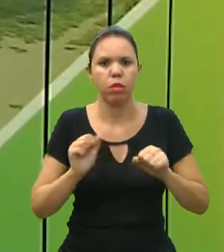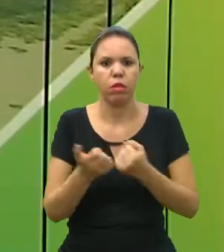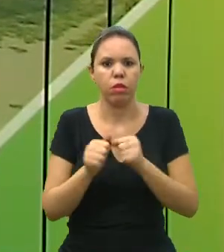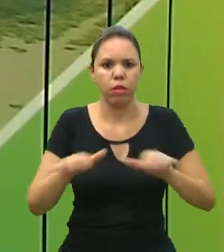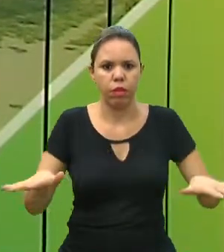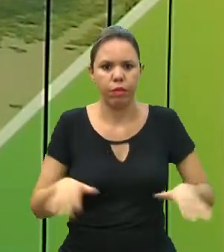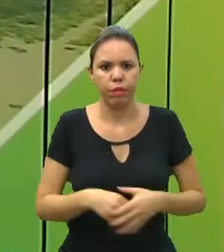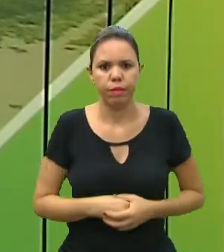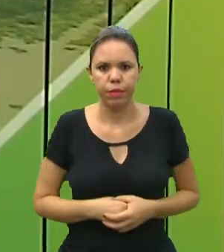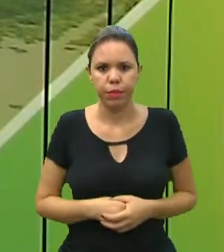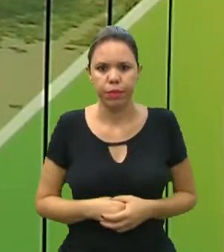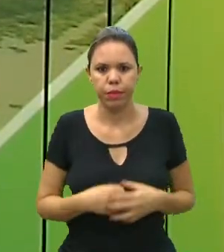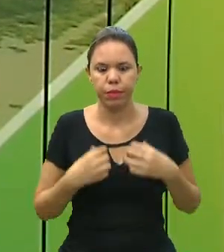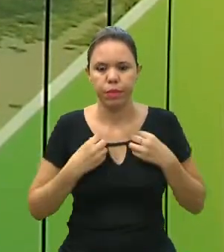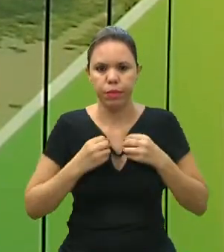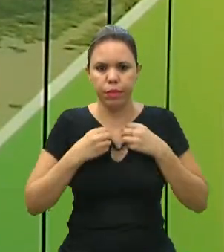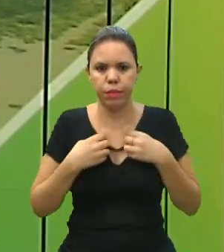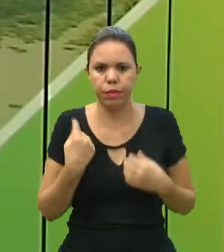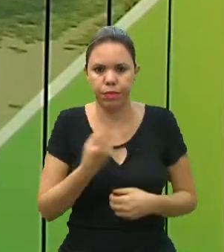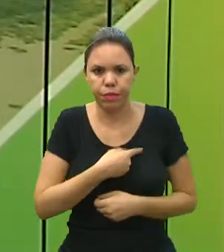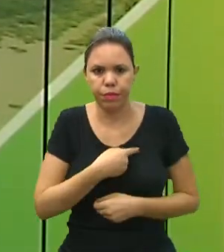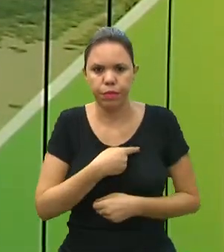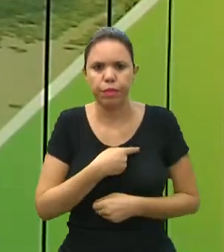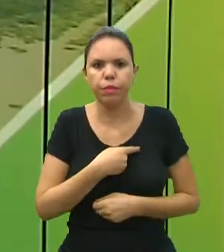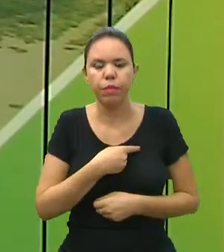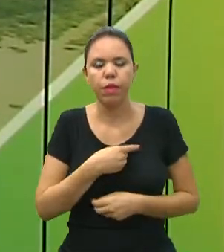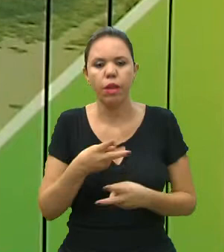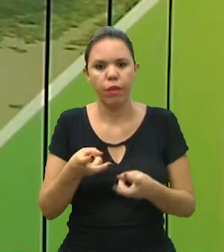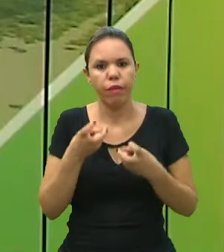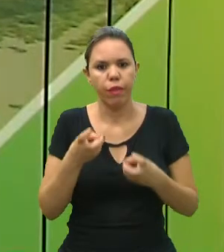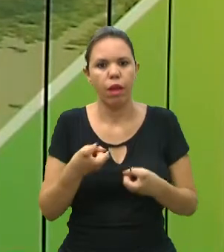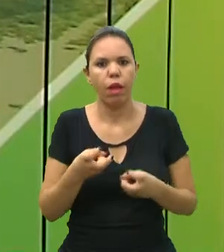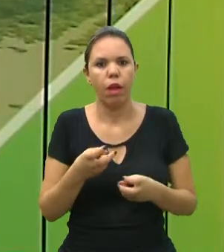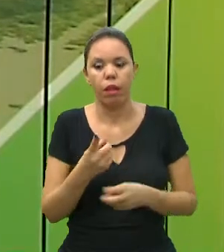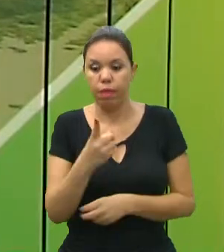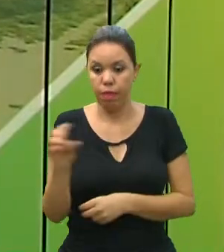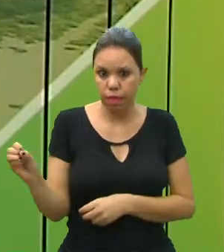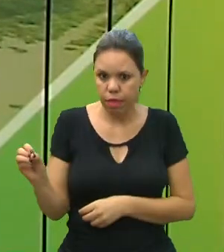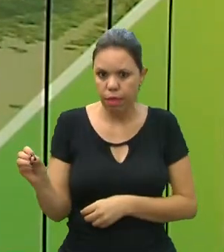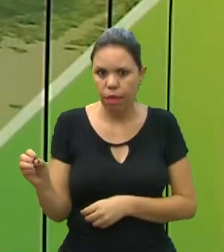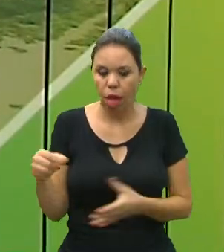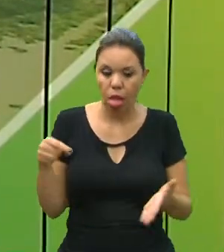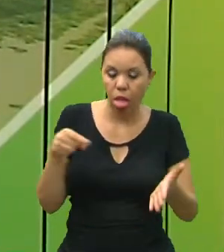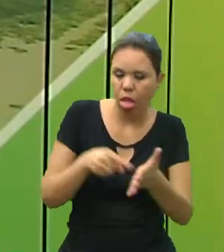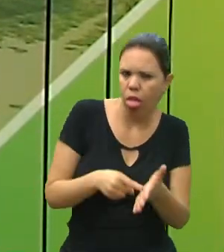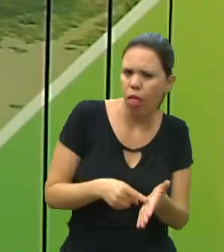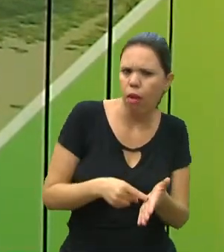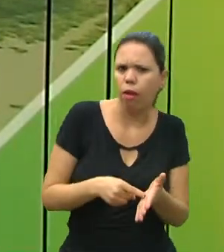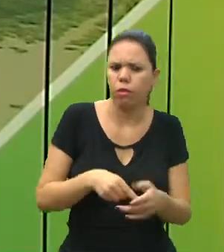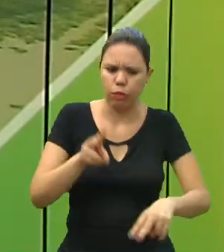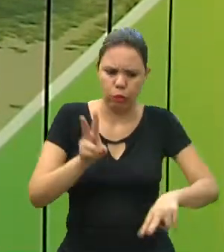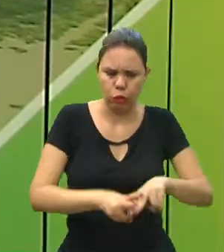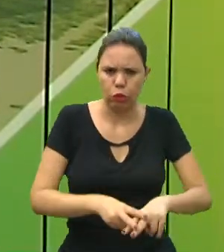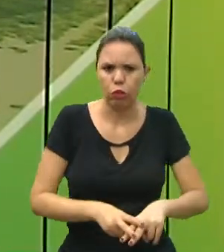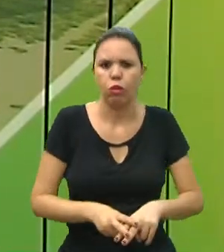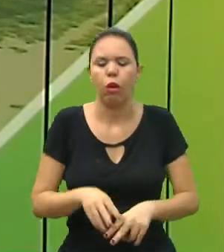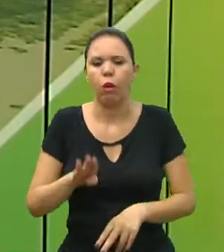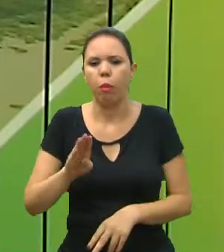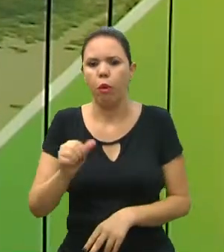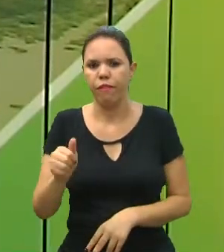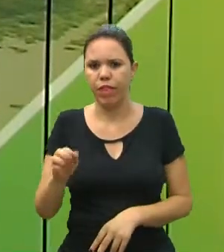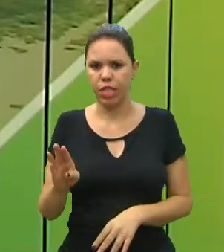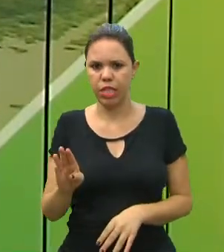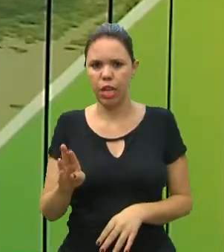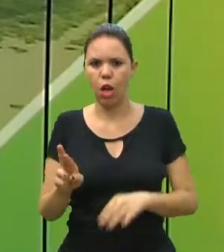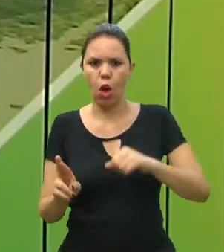da pandemia do novo coronavírus. Agentes cumprem 10 mandados de busca e apreensão em Boa Vista, Roraima, em